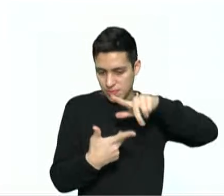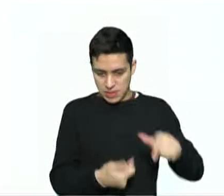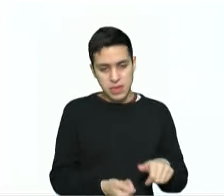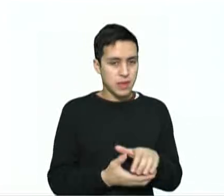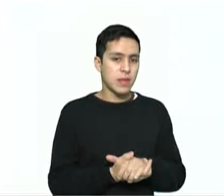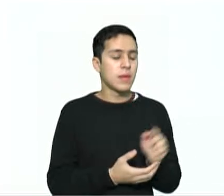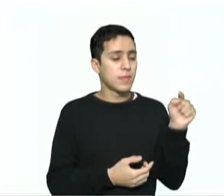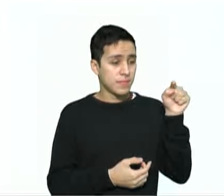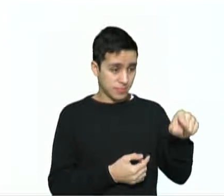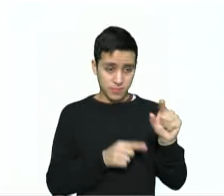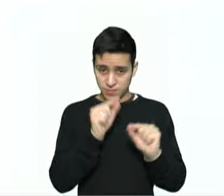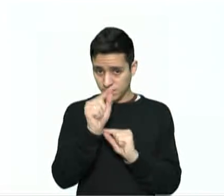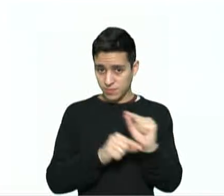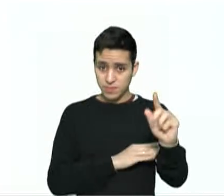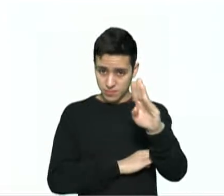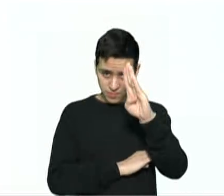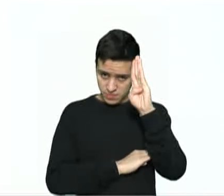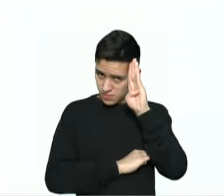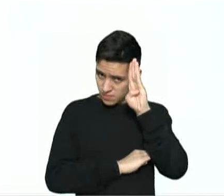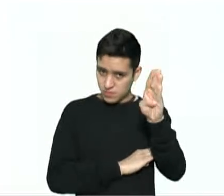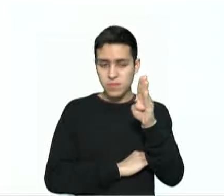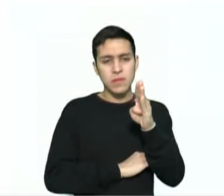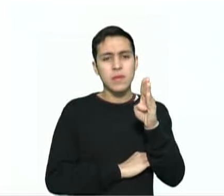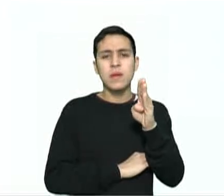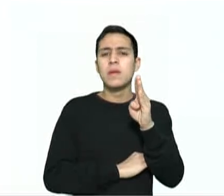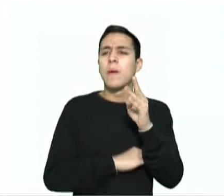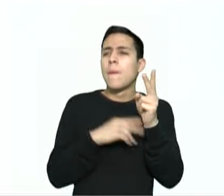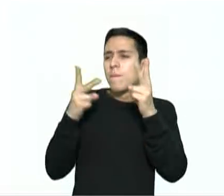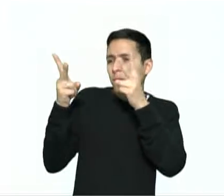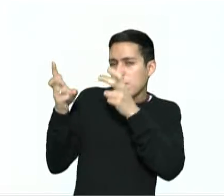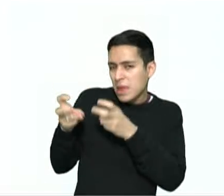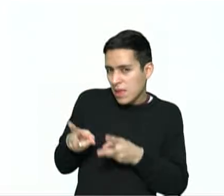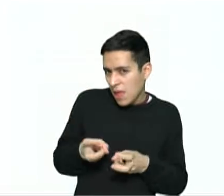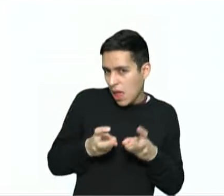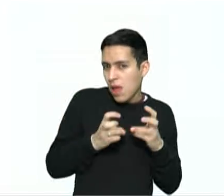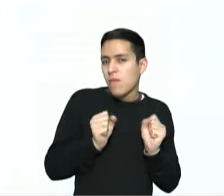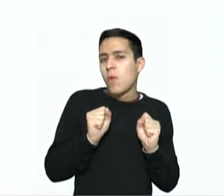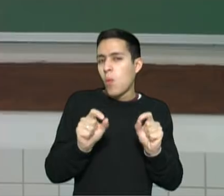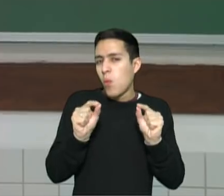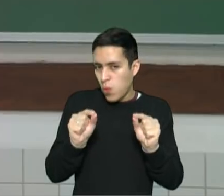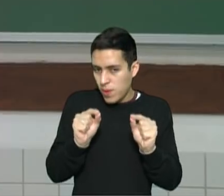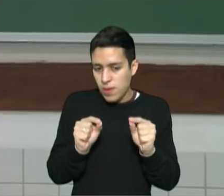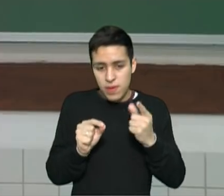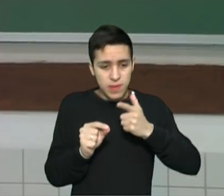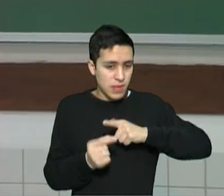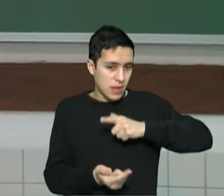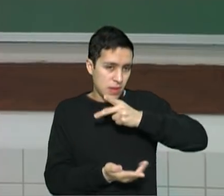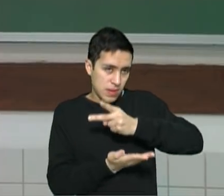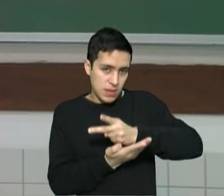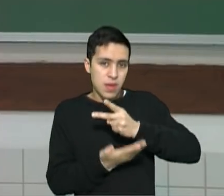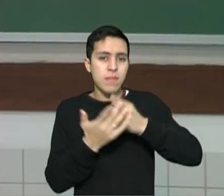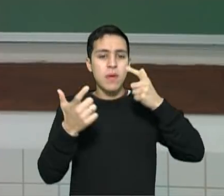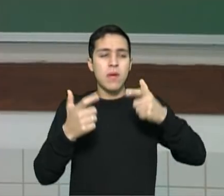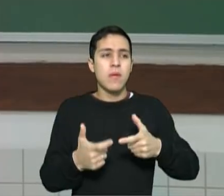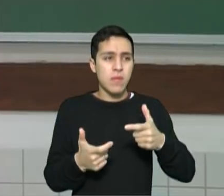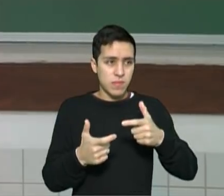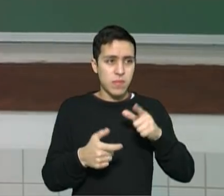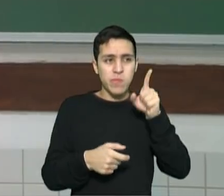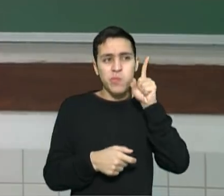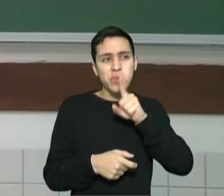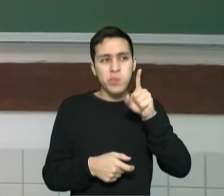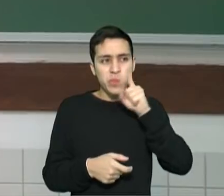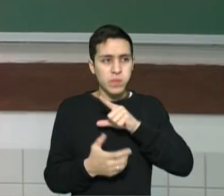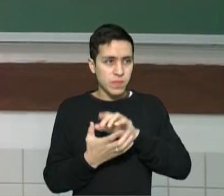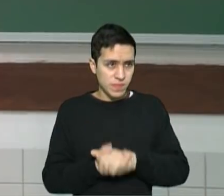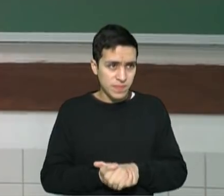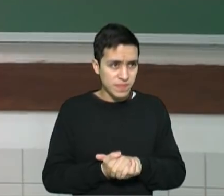é um organismo principalmente observador, ele tem uma situação de estar sediado em Washington, então